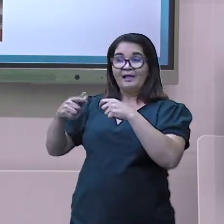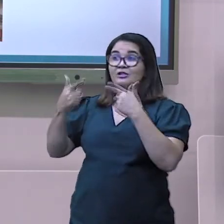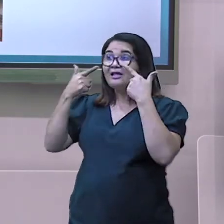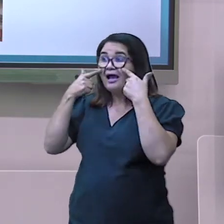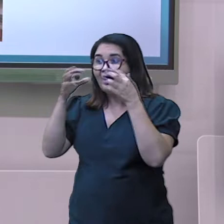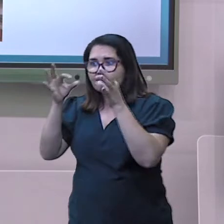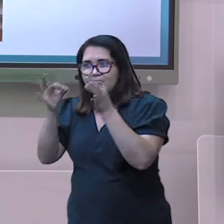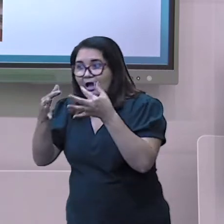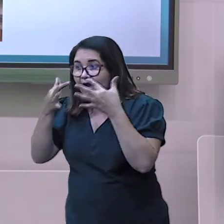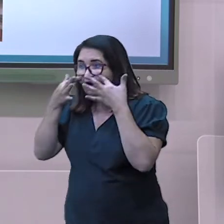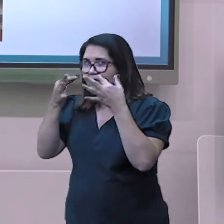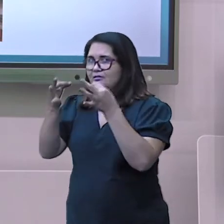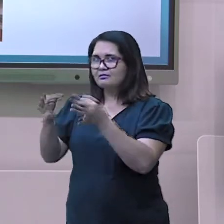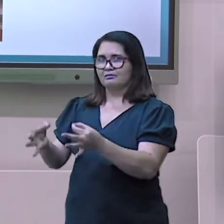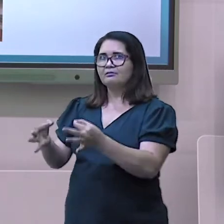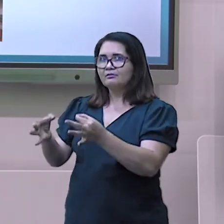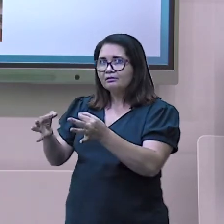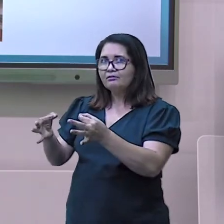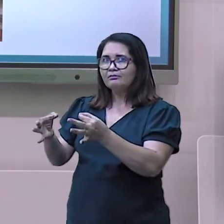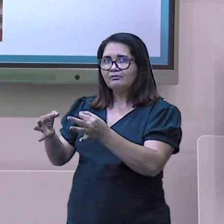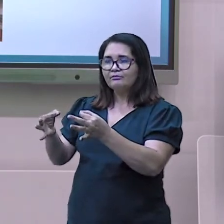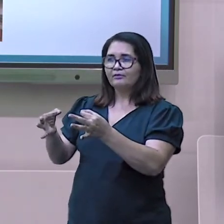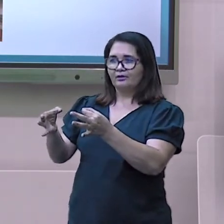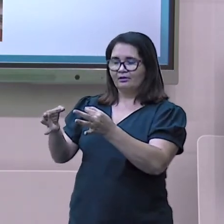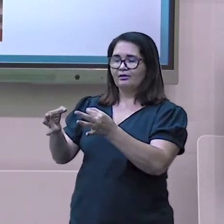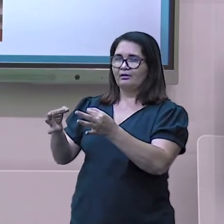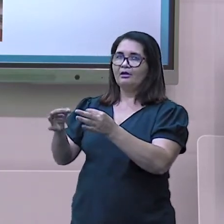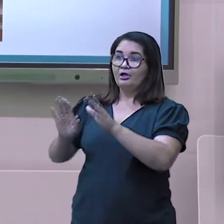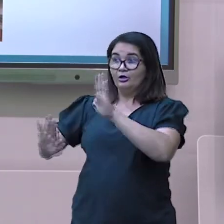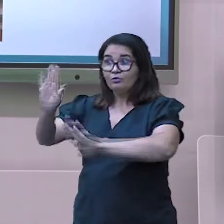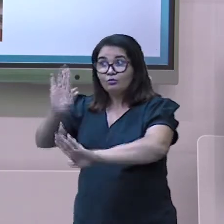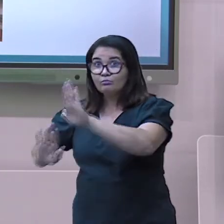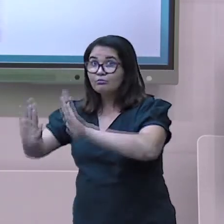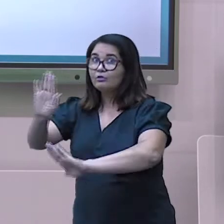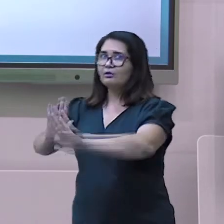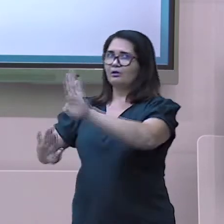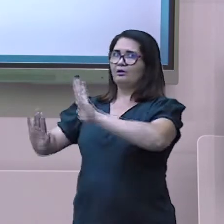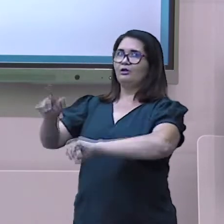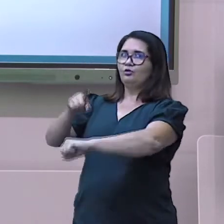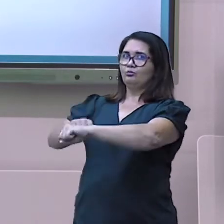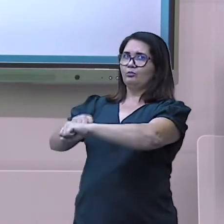isso tudo deve ser observado.